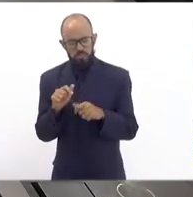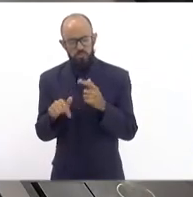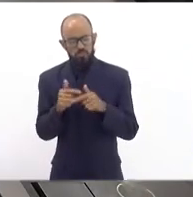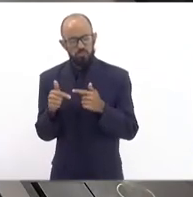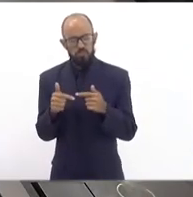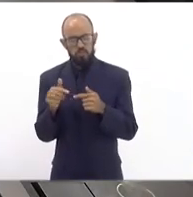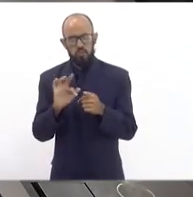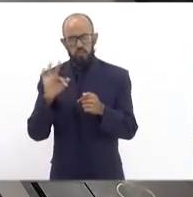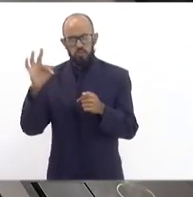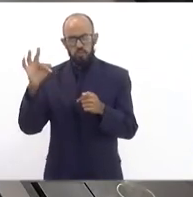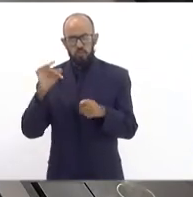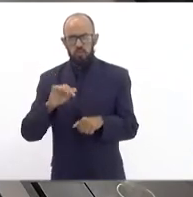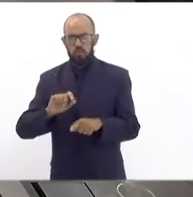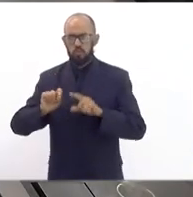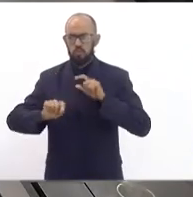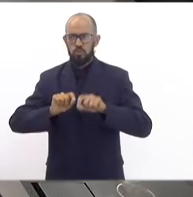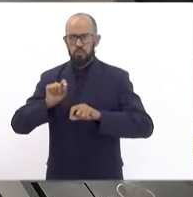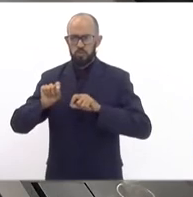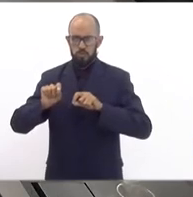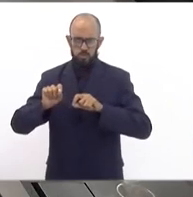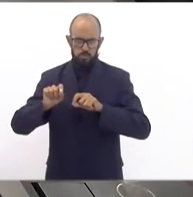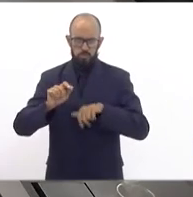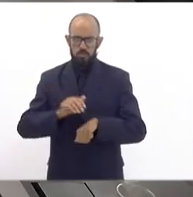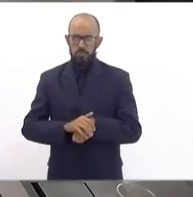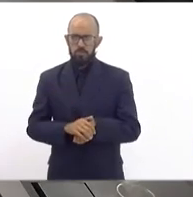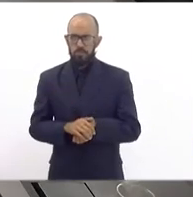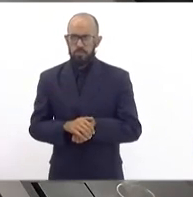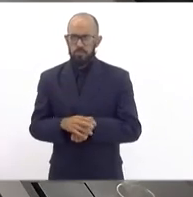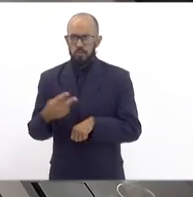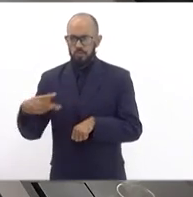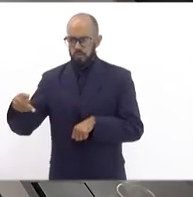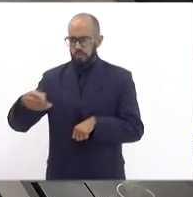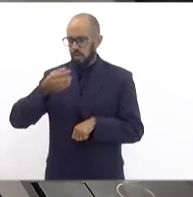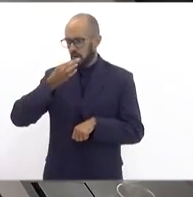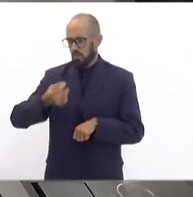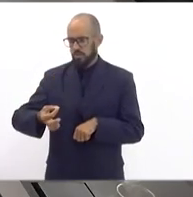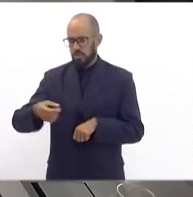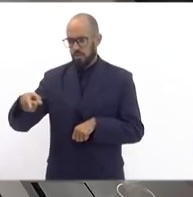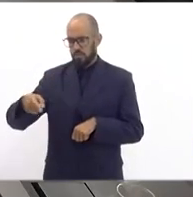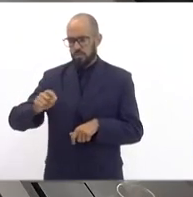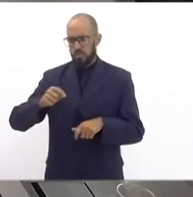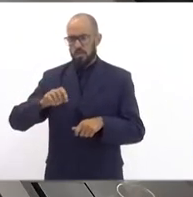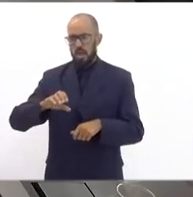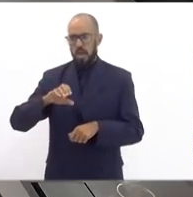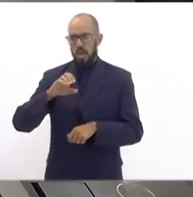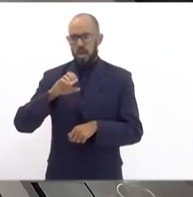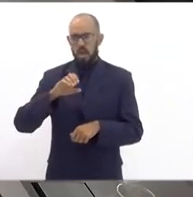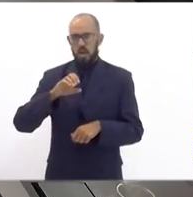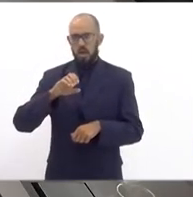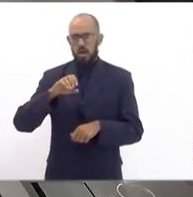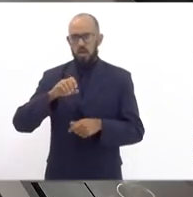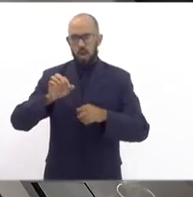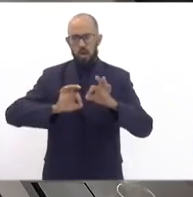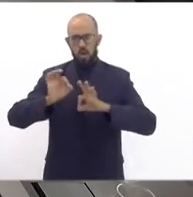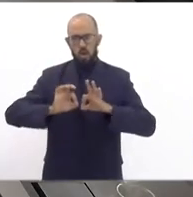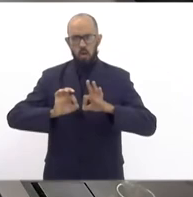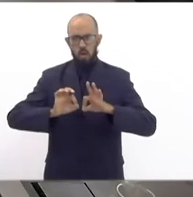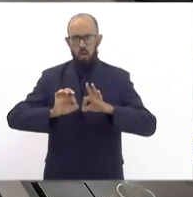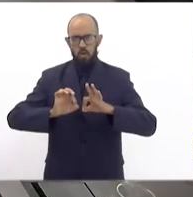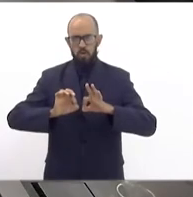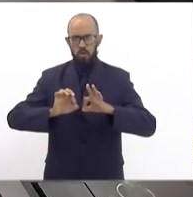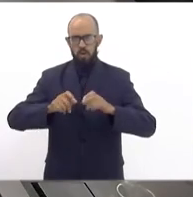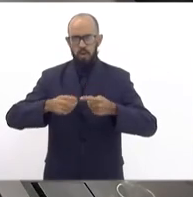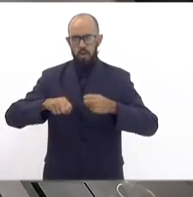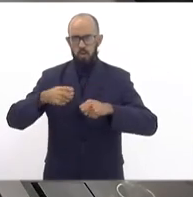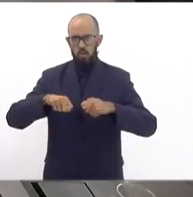Eu vislumbro que, sob o ponto de vista da ordem econômica mundial, e nós estamos incluídos, estamos falando